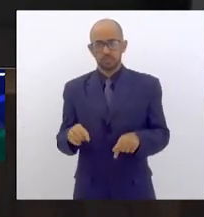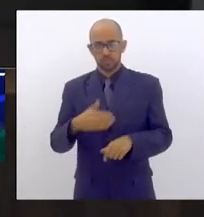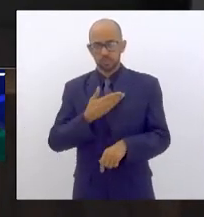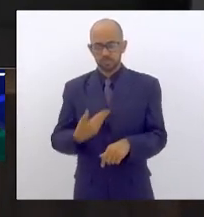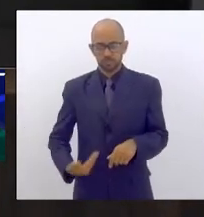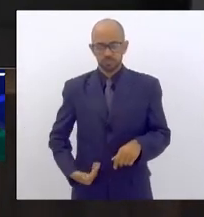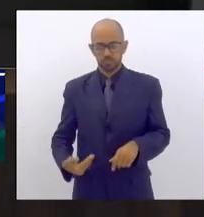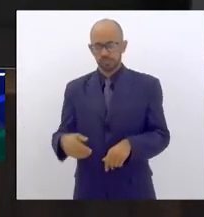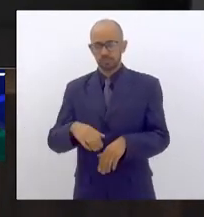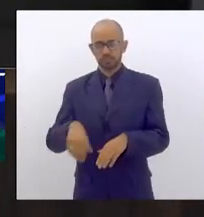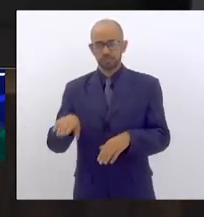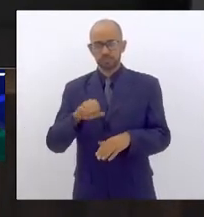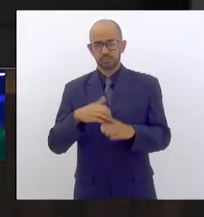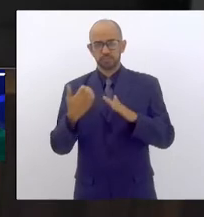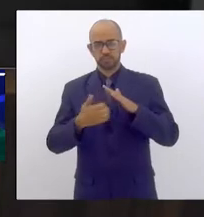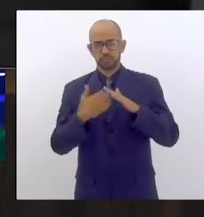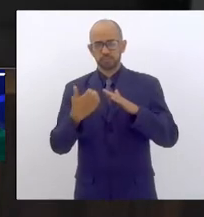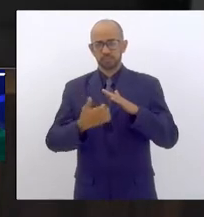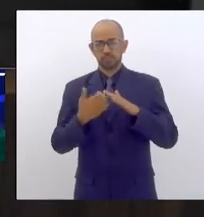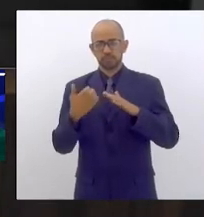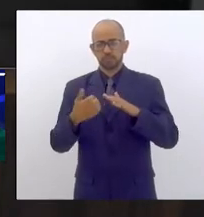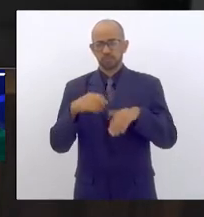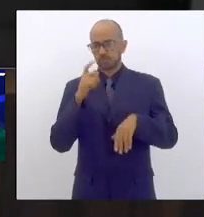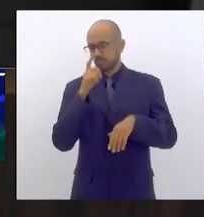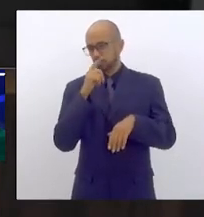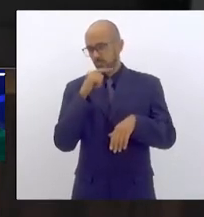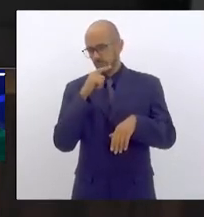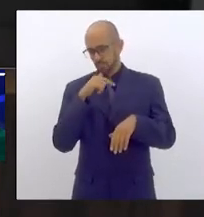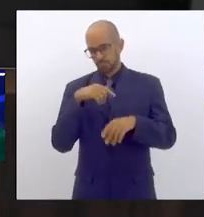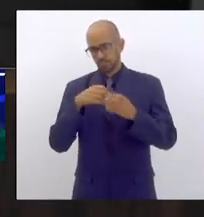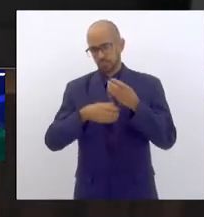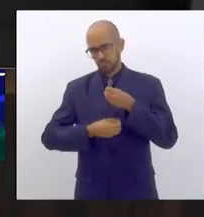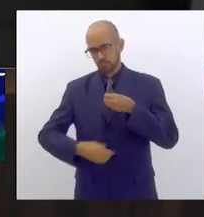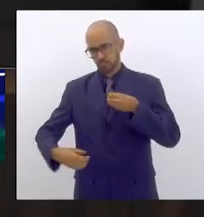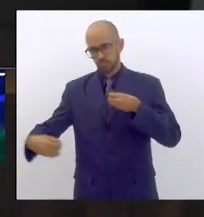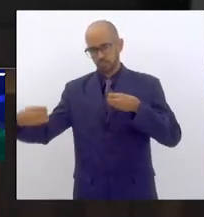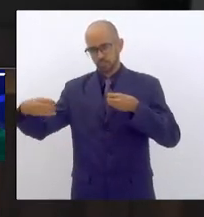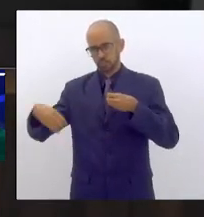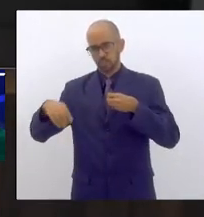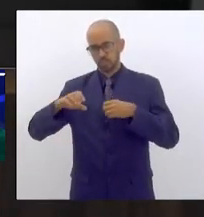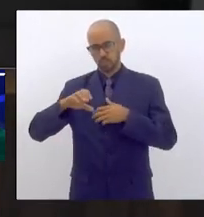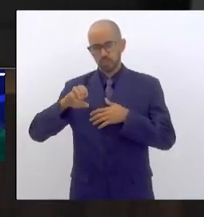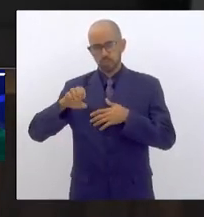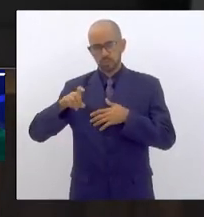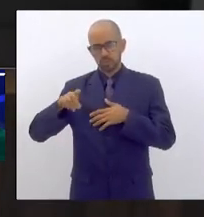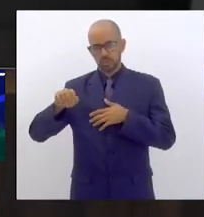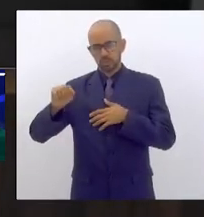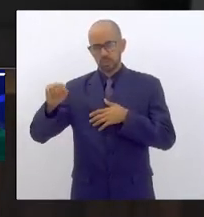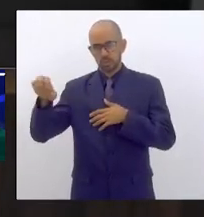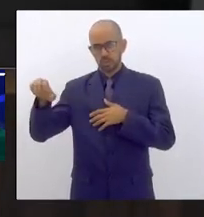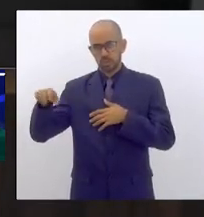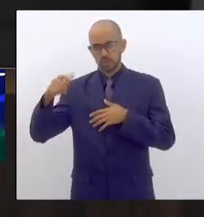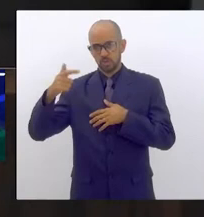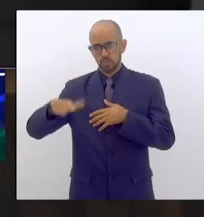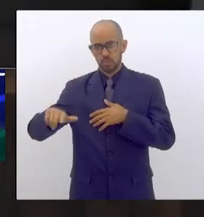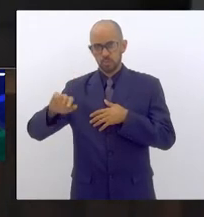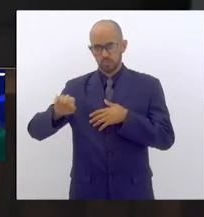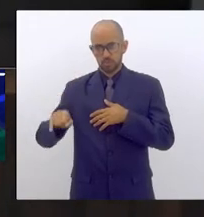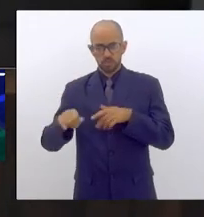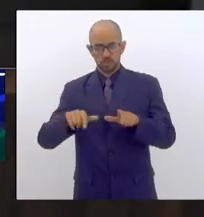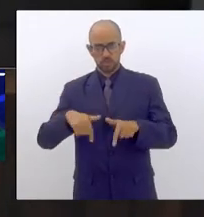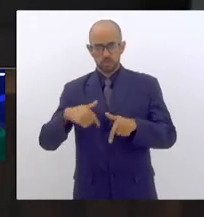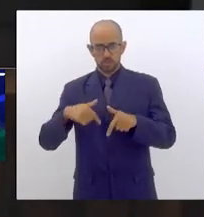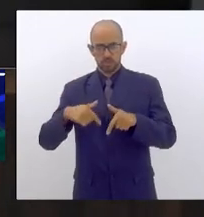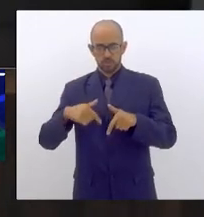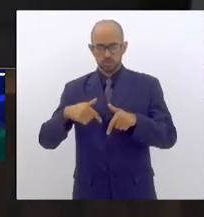Estadual de Água e Esgoto do Rio de Janeiro, SEDAI, pela administração direta e indireta do Estado do Rio de Janeiro e da outras providências. Esse foi